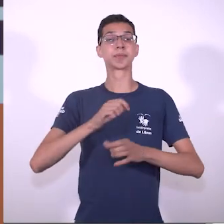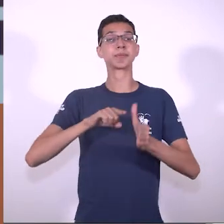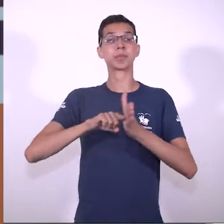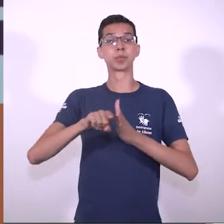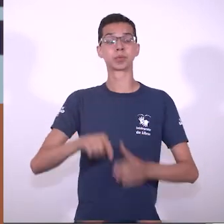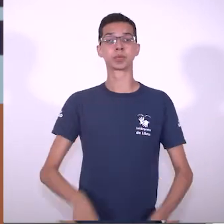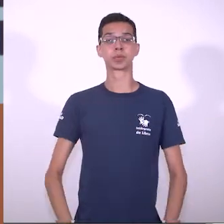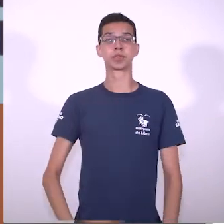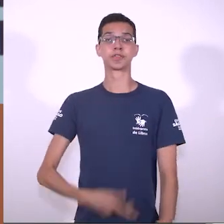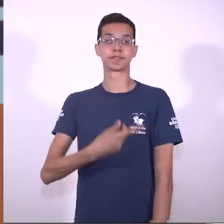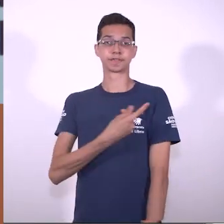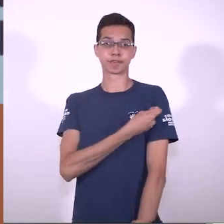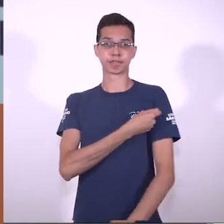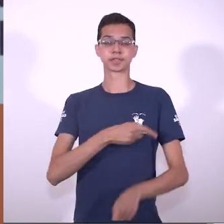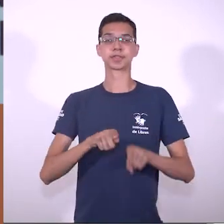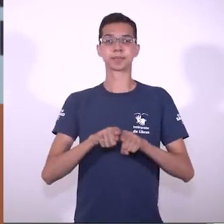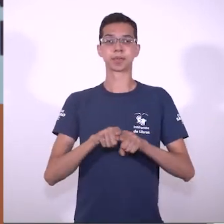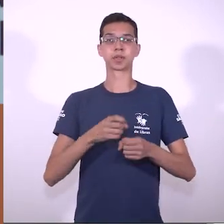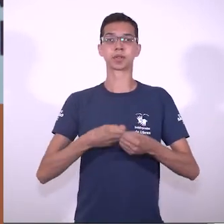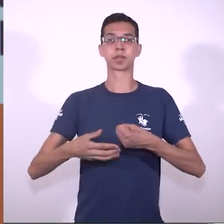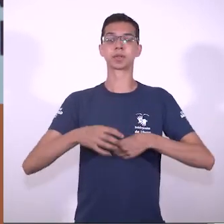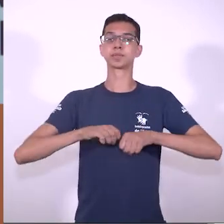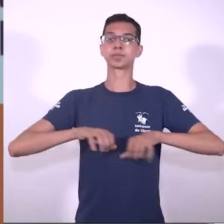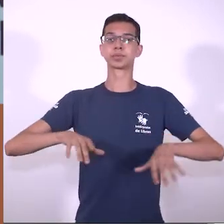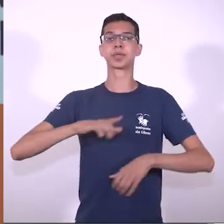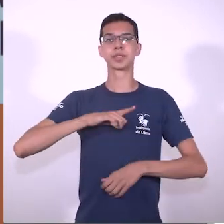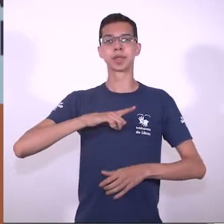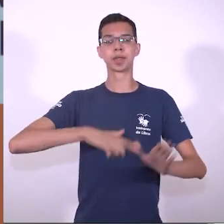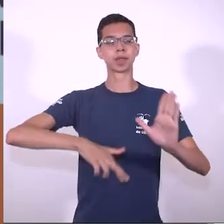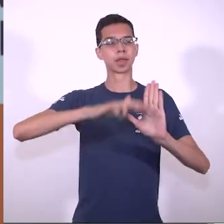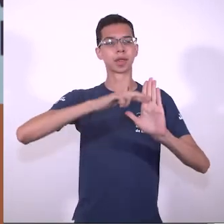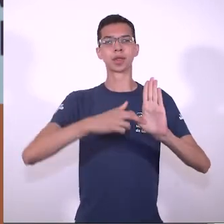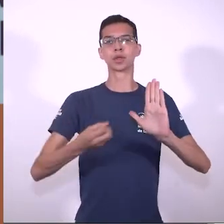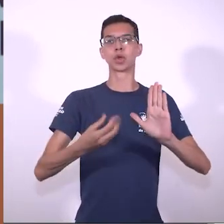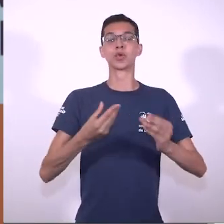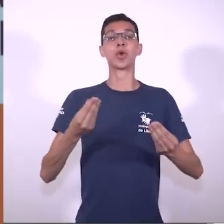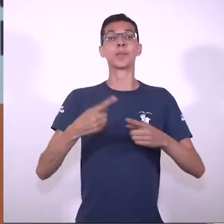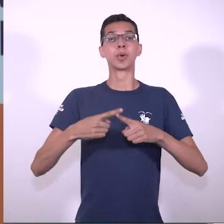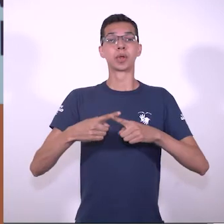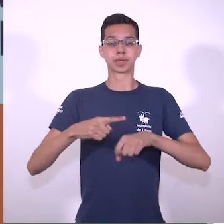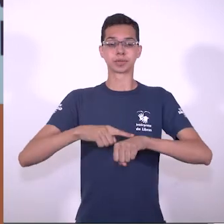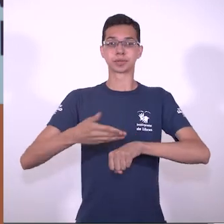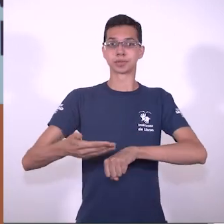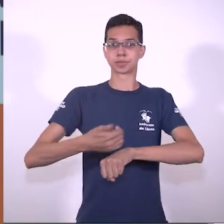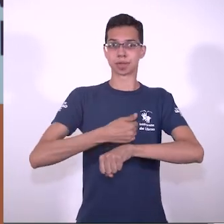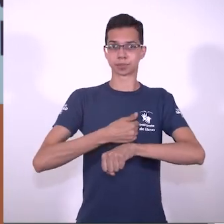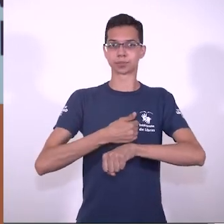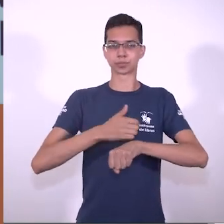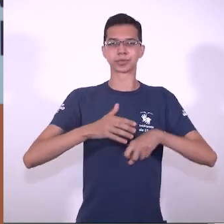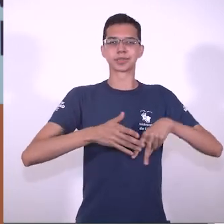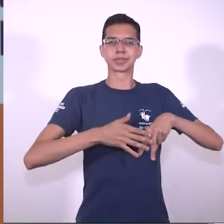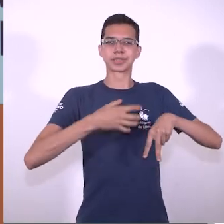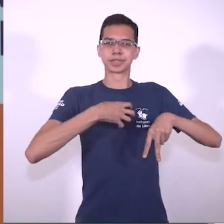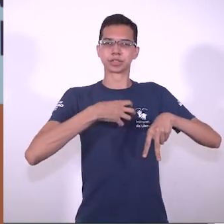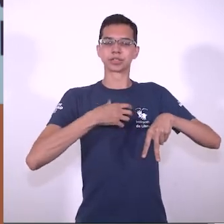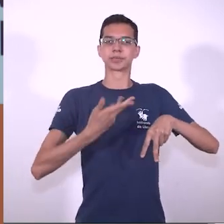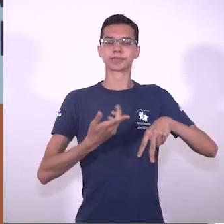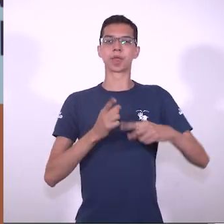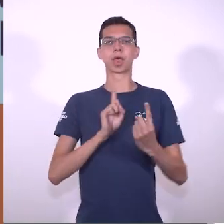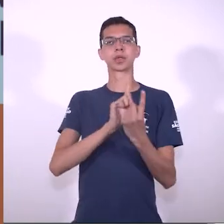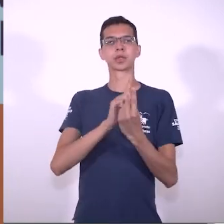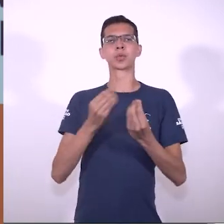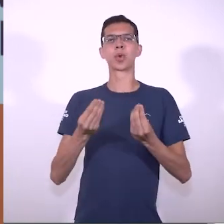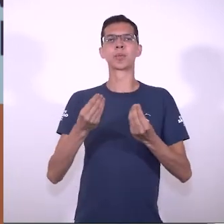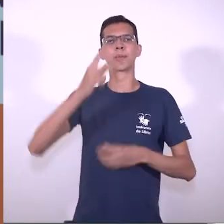novo protocolo aqui descrito para atendimento no início dos sintomas, como a Prefeitura vai conseguir evitar aglomerações, filas